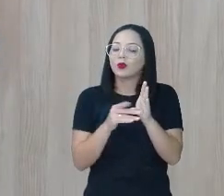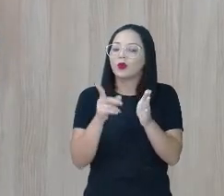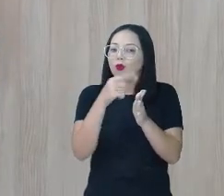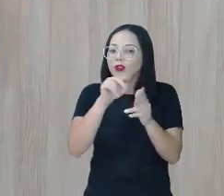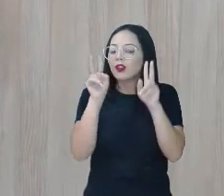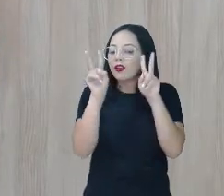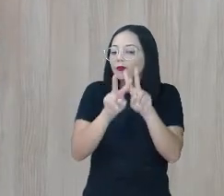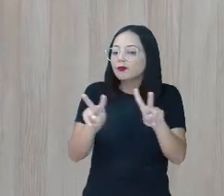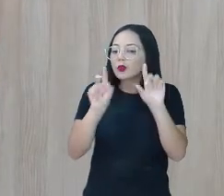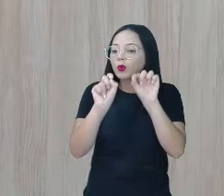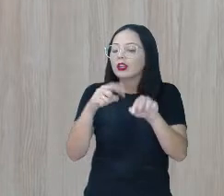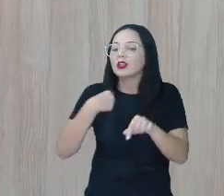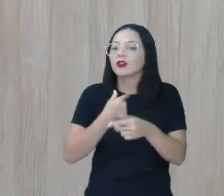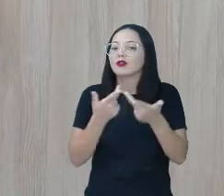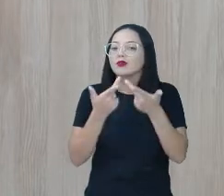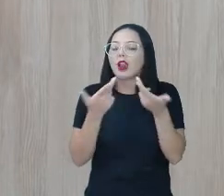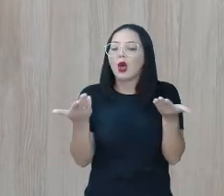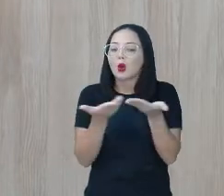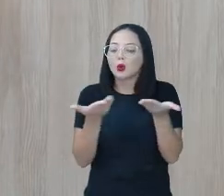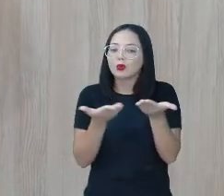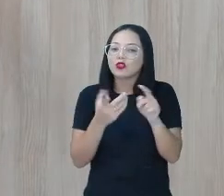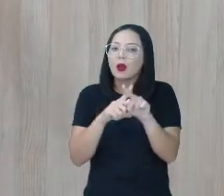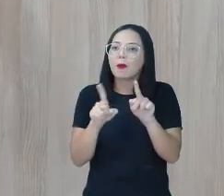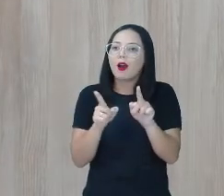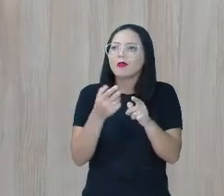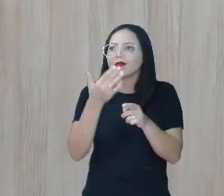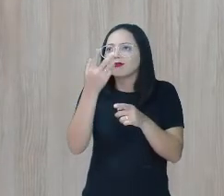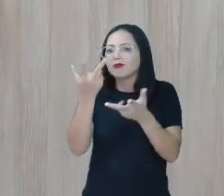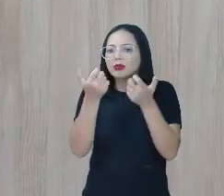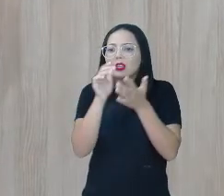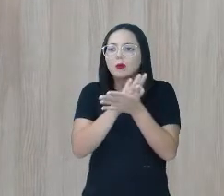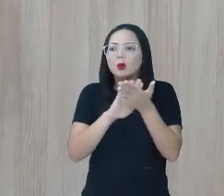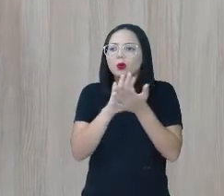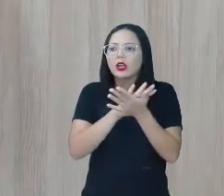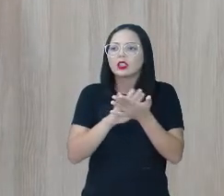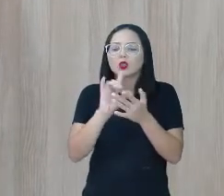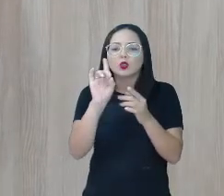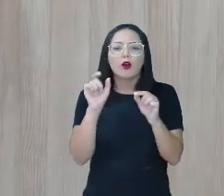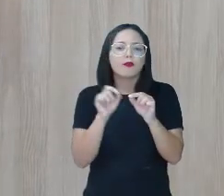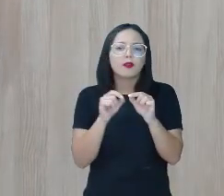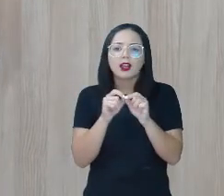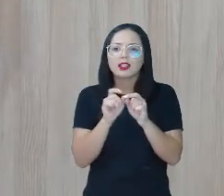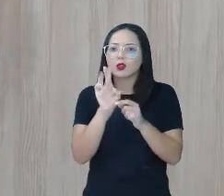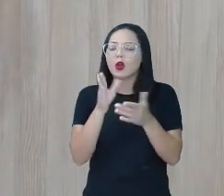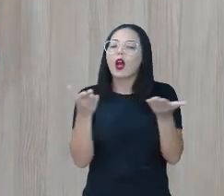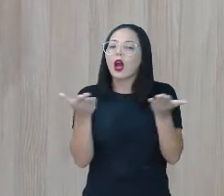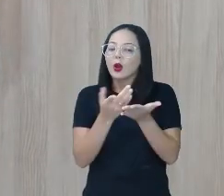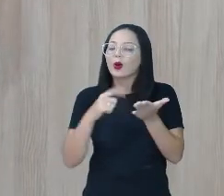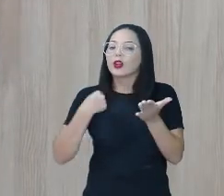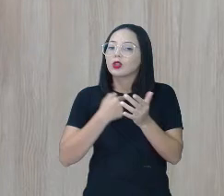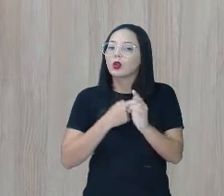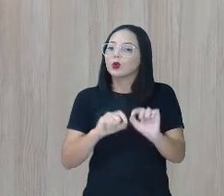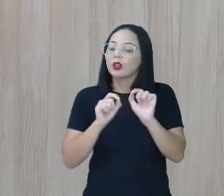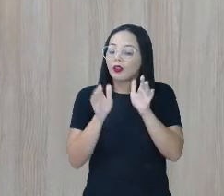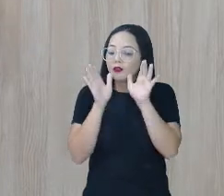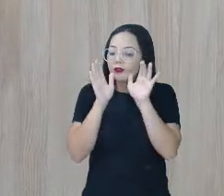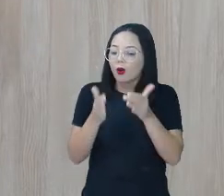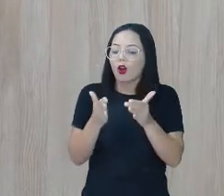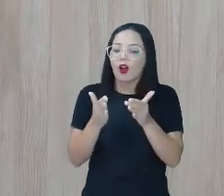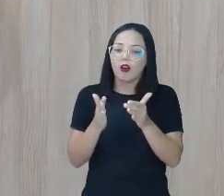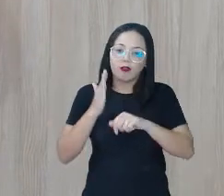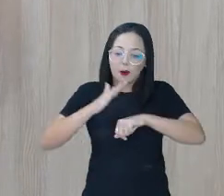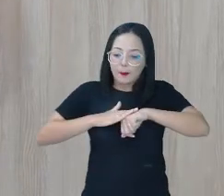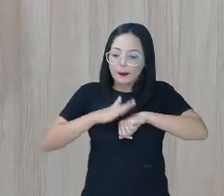vendo o que a gente vai ver aqui hoje, sendo que passava despercebido, você só fazia, certo? Agora a gente vai dar uma ênfase